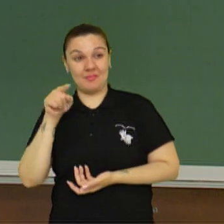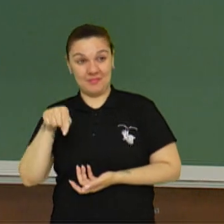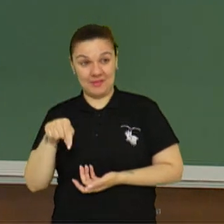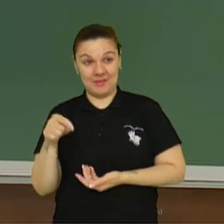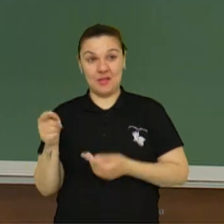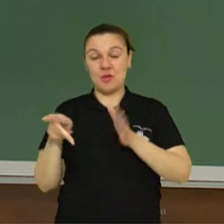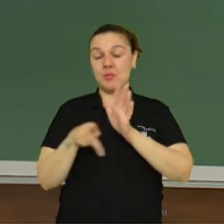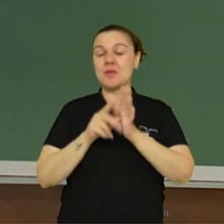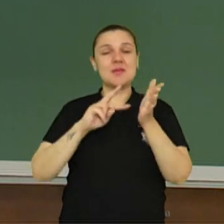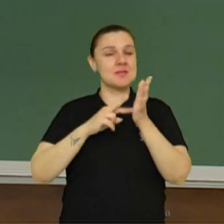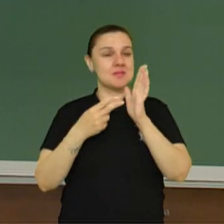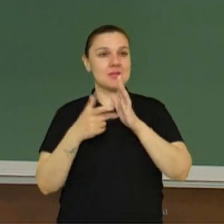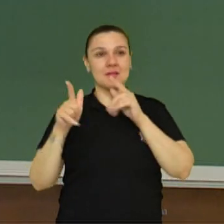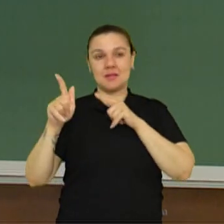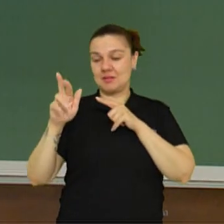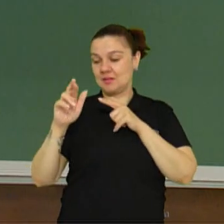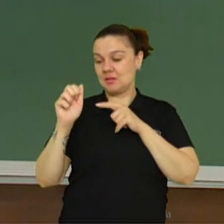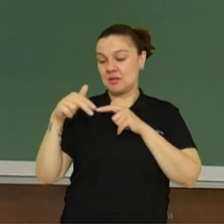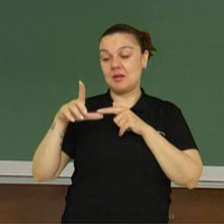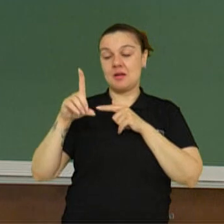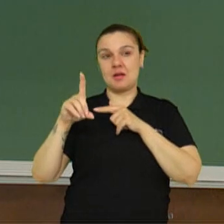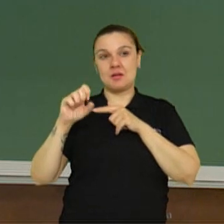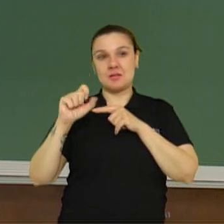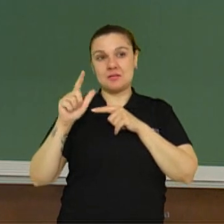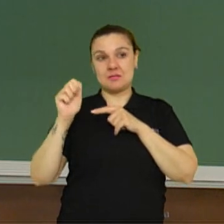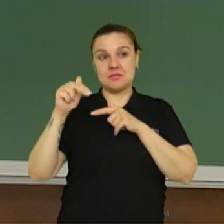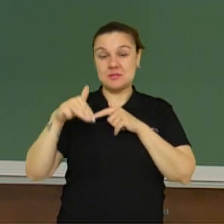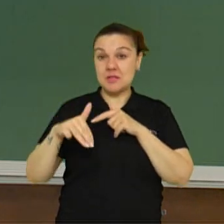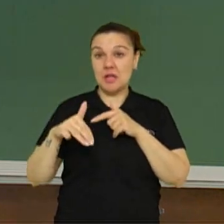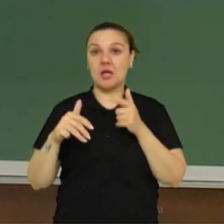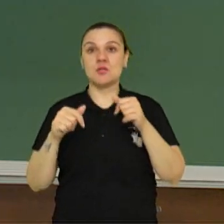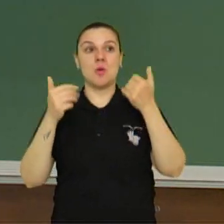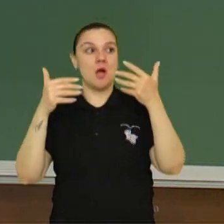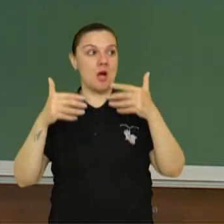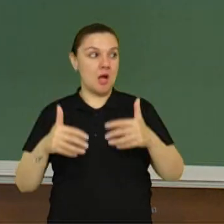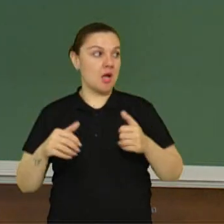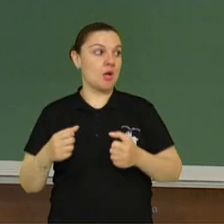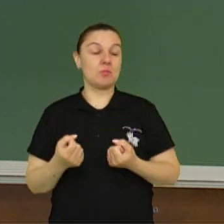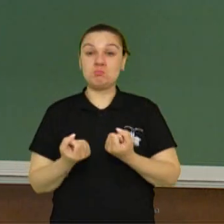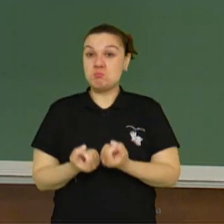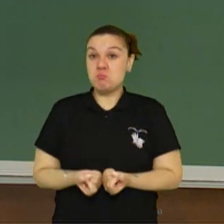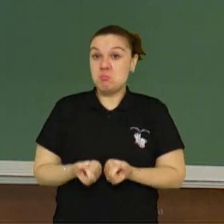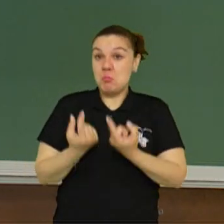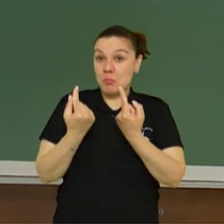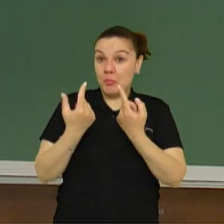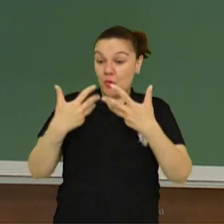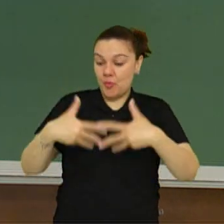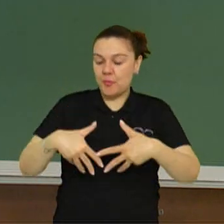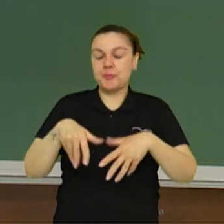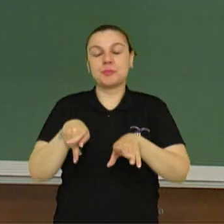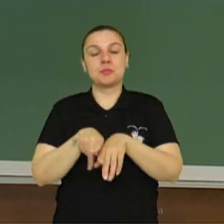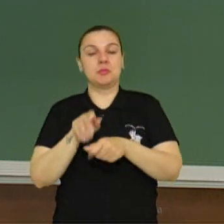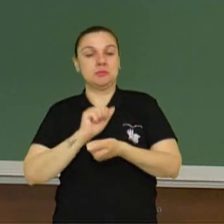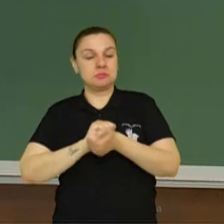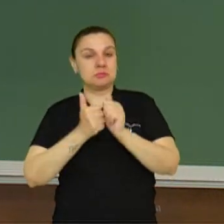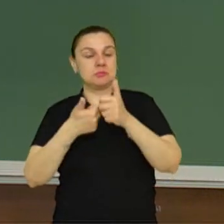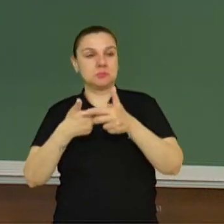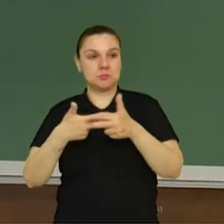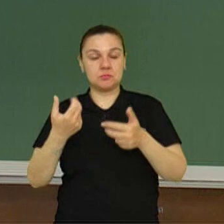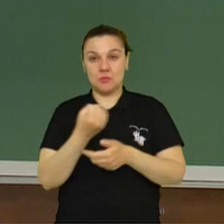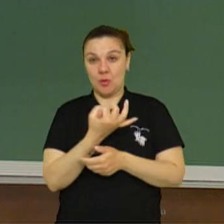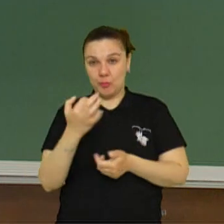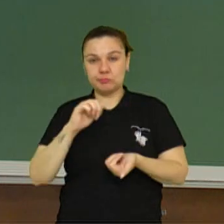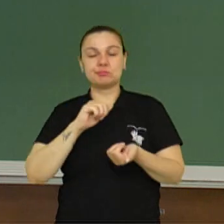das definições do que é o Grand Slam. É um feito bem incrível no esporte, né? A gente pode chamar disso também. Alguns outros esportes também